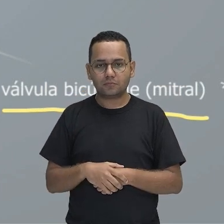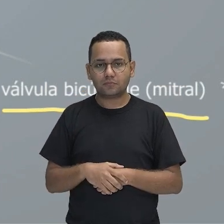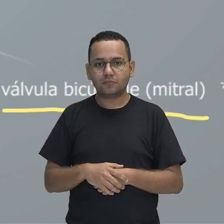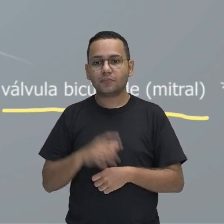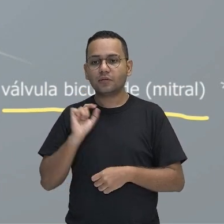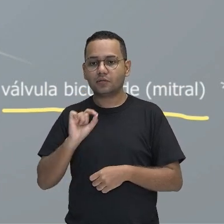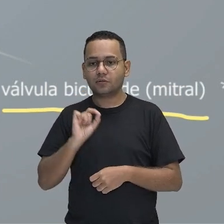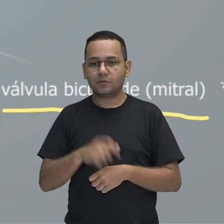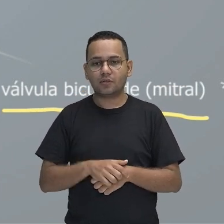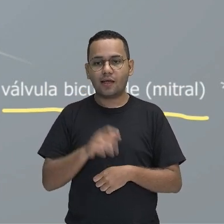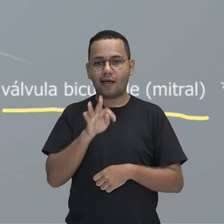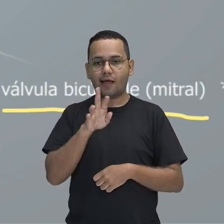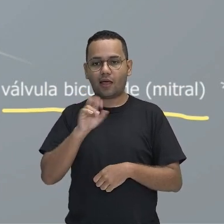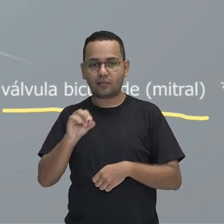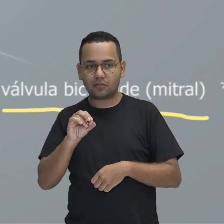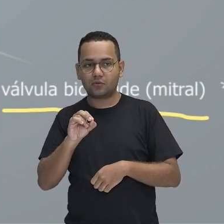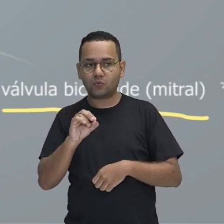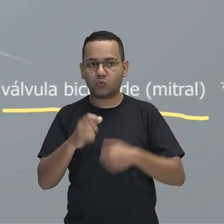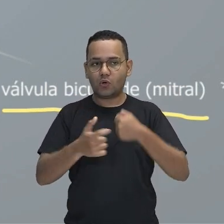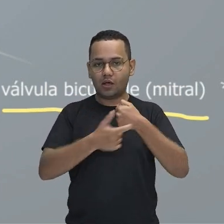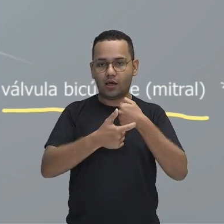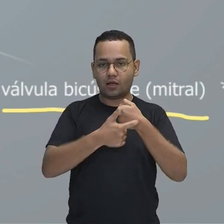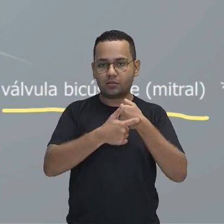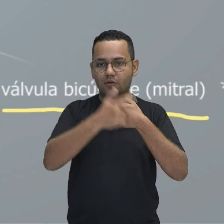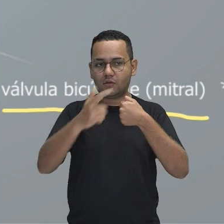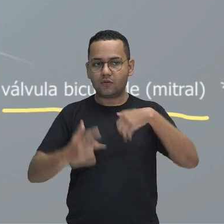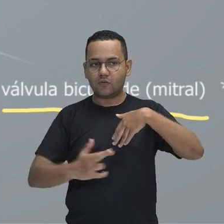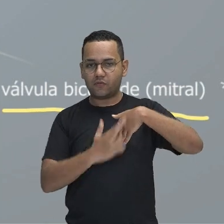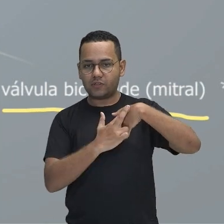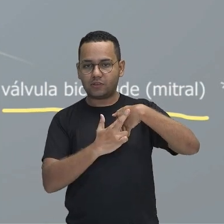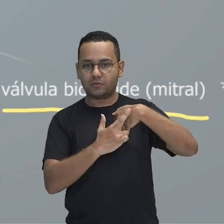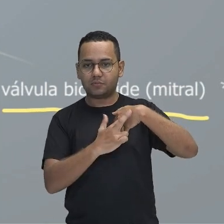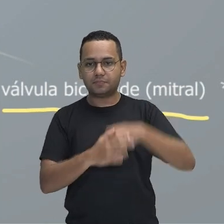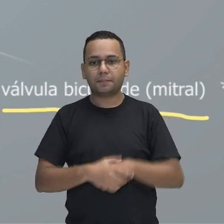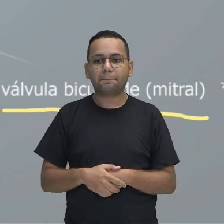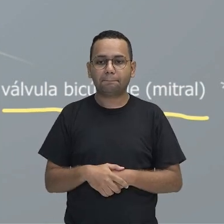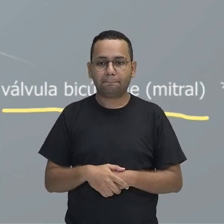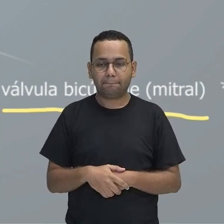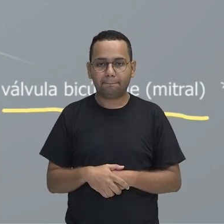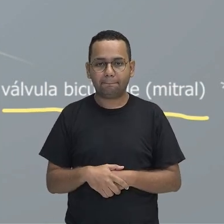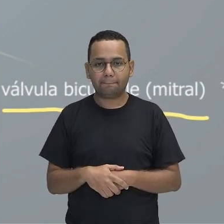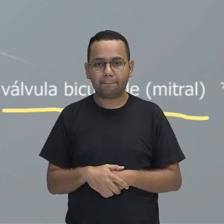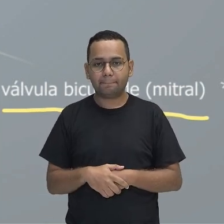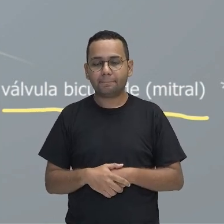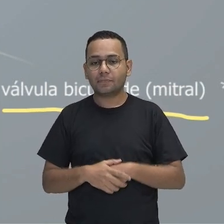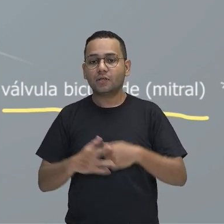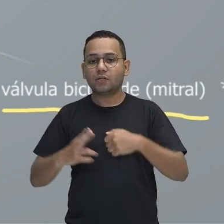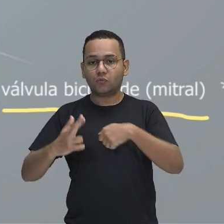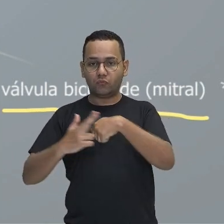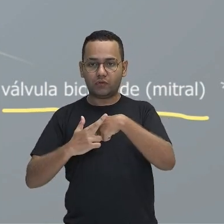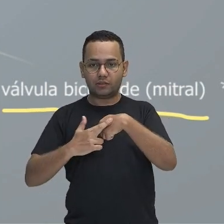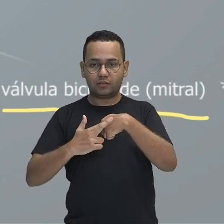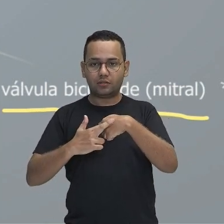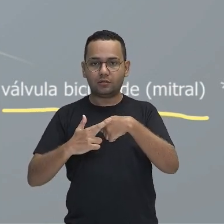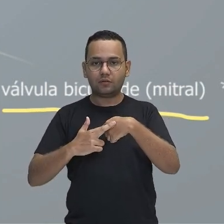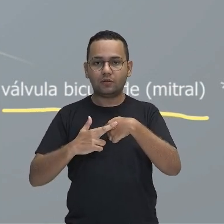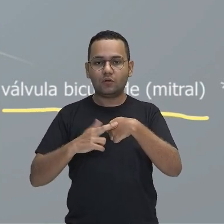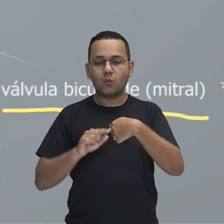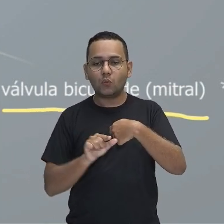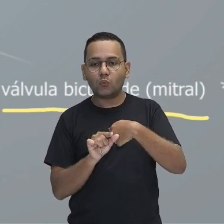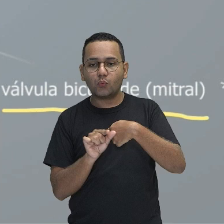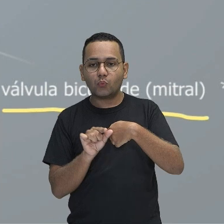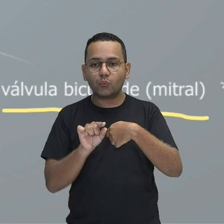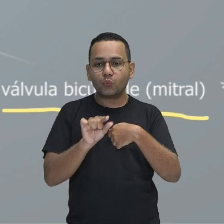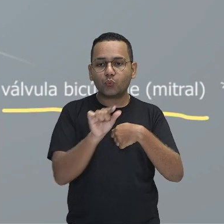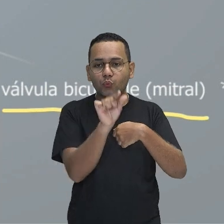para o ventrículo, né? E do ventrículo para a